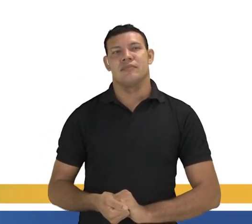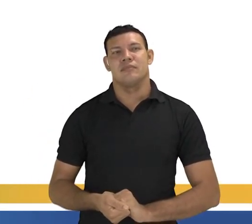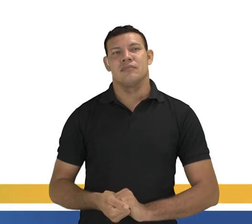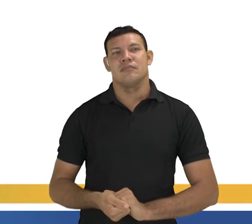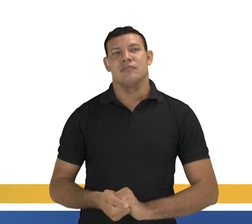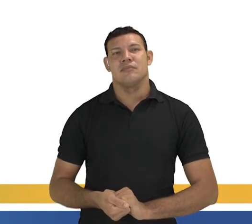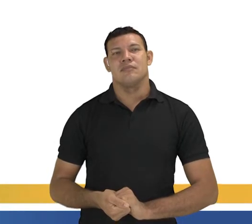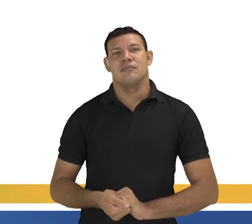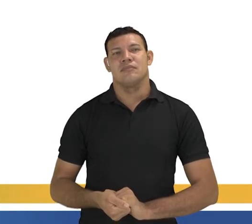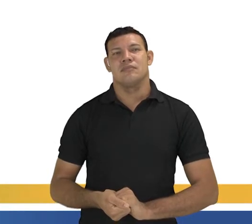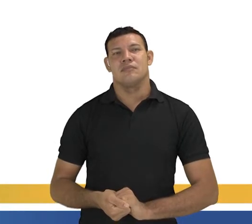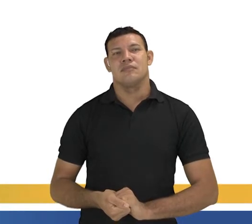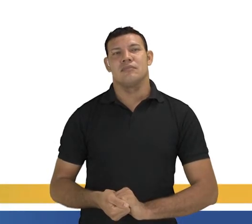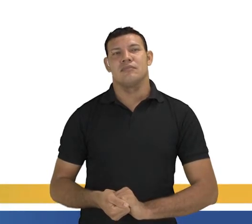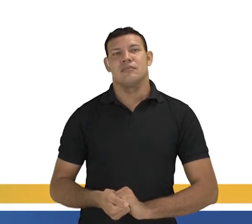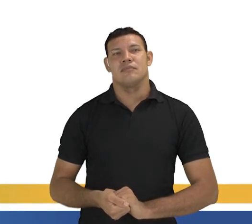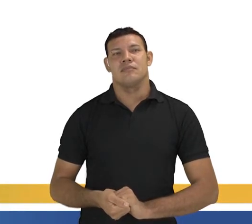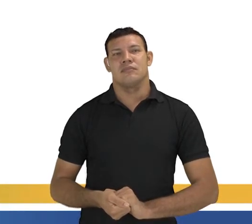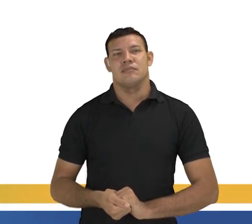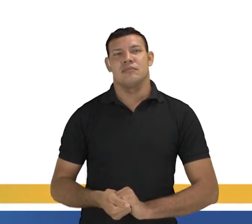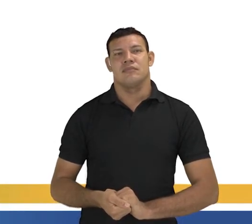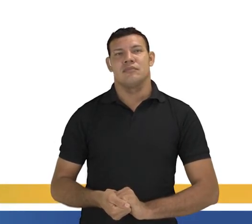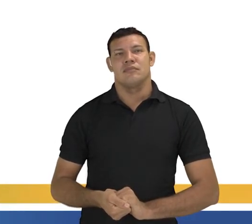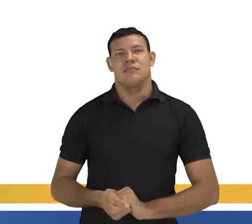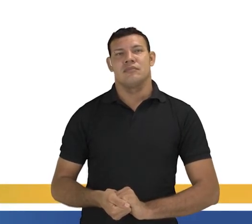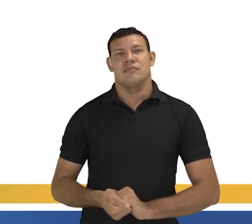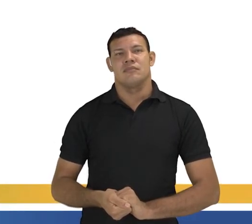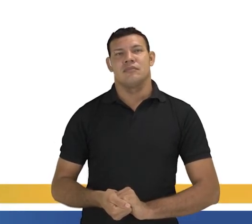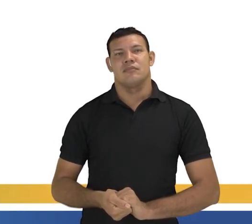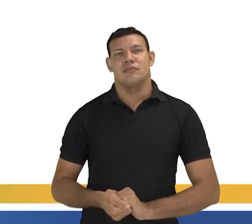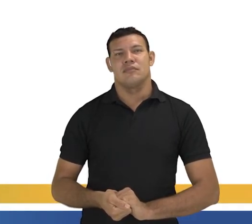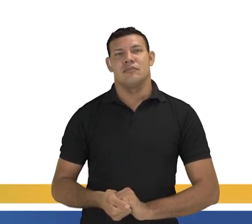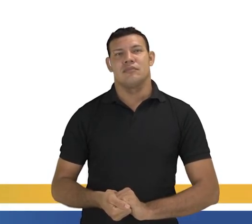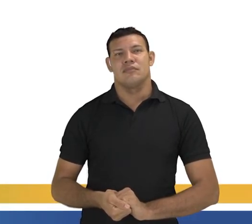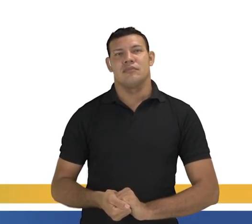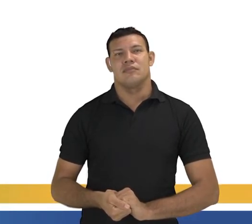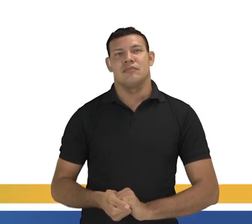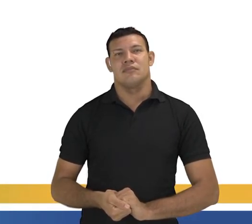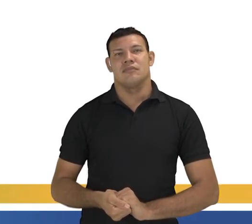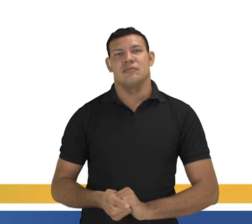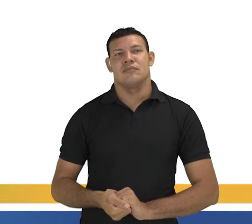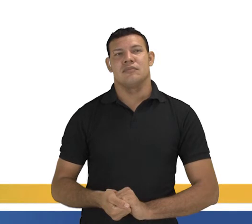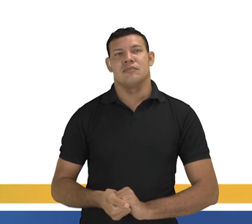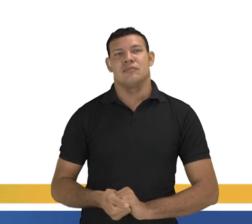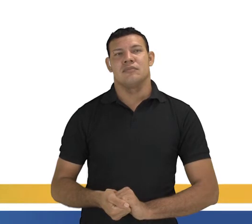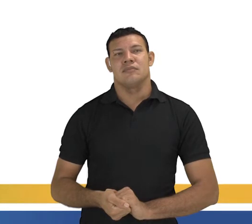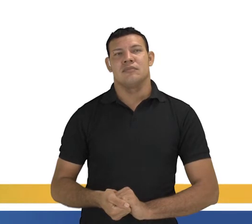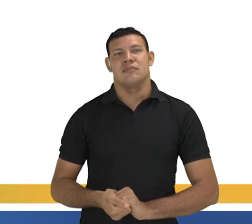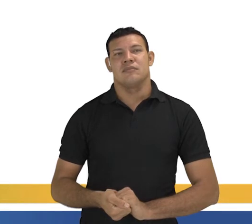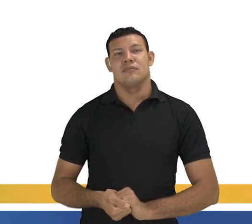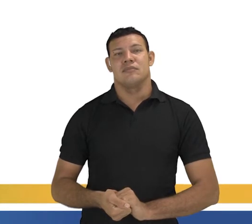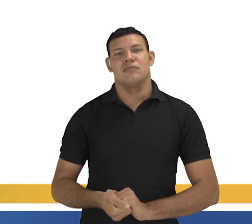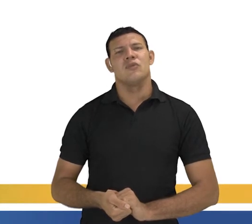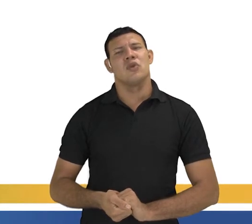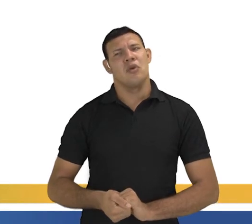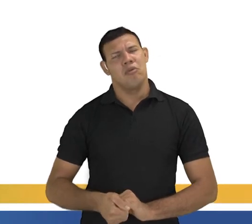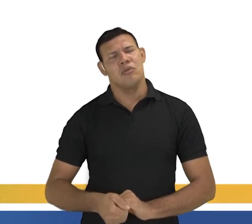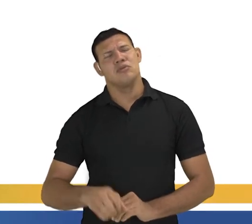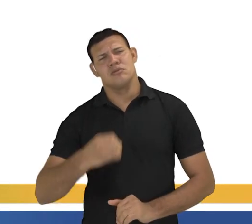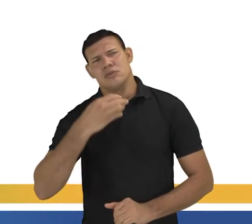Espacinho para completar. Cooking classes, espacinho, September. E aí, cara,